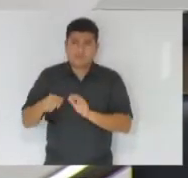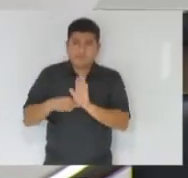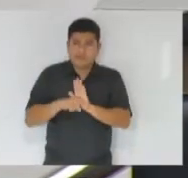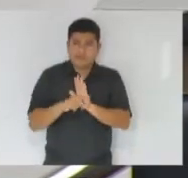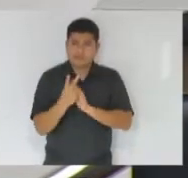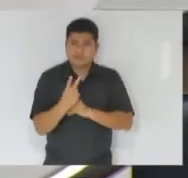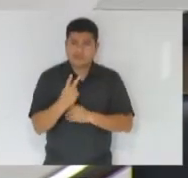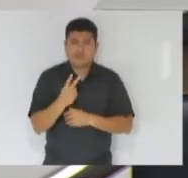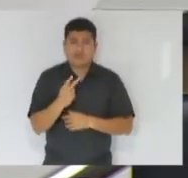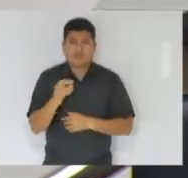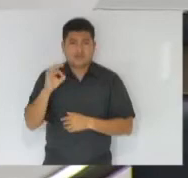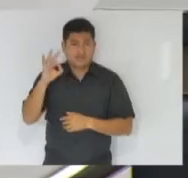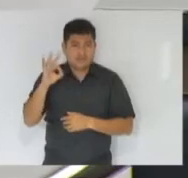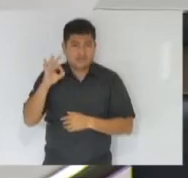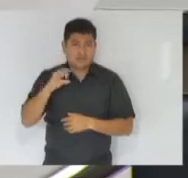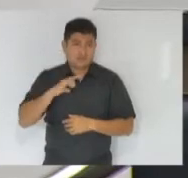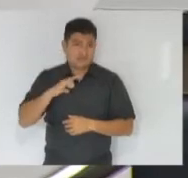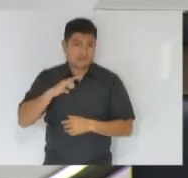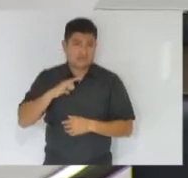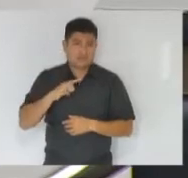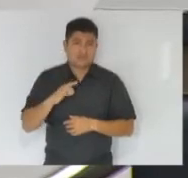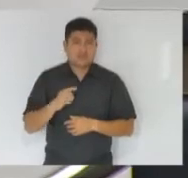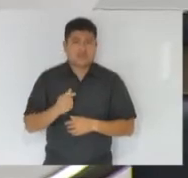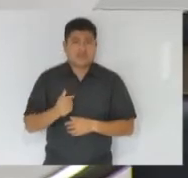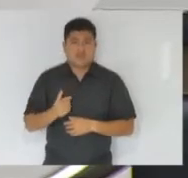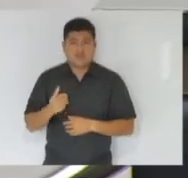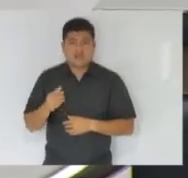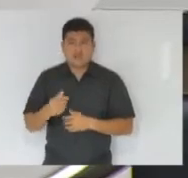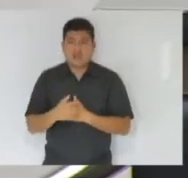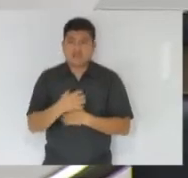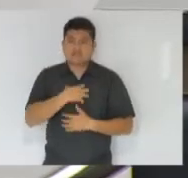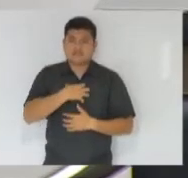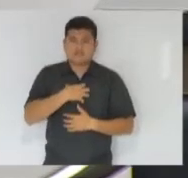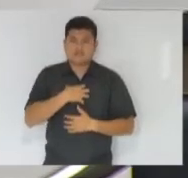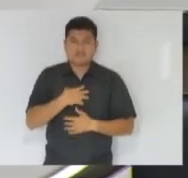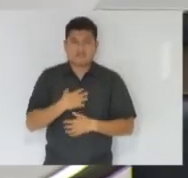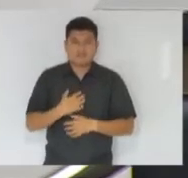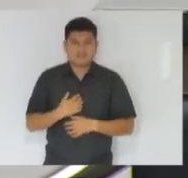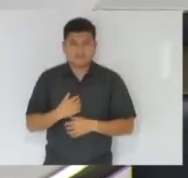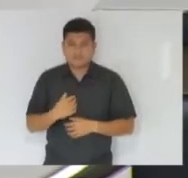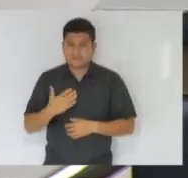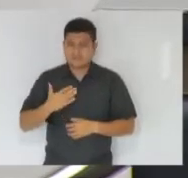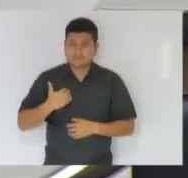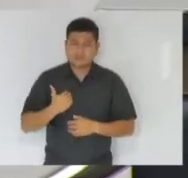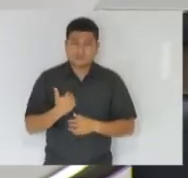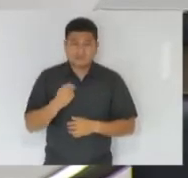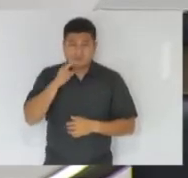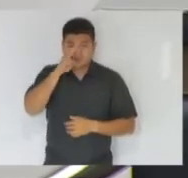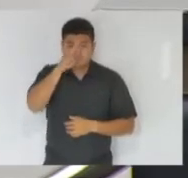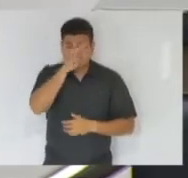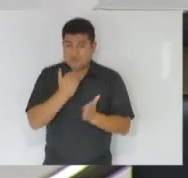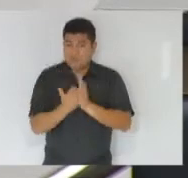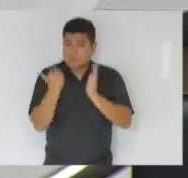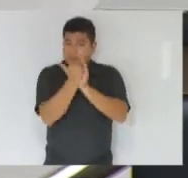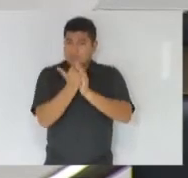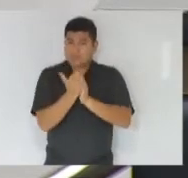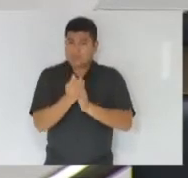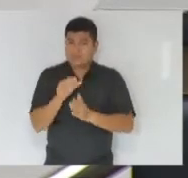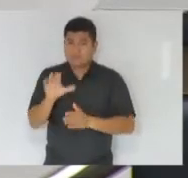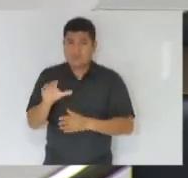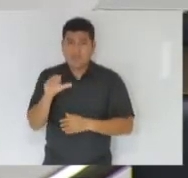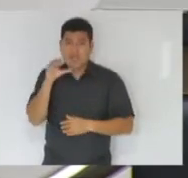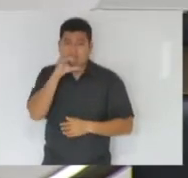de temperatura, e uma sensação térmica muito mais forte ainda. Só que se liga um aquecedor, a criança não